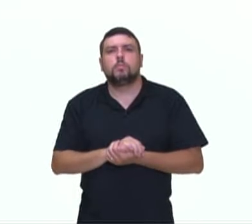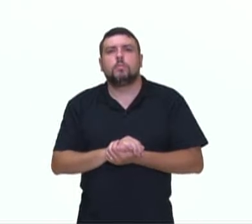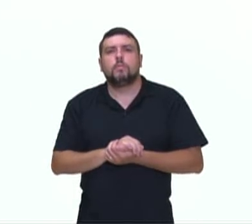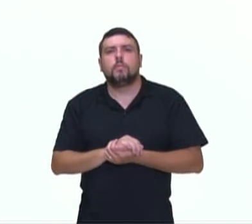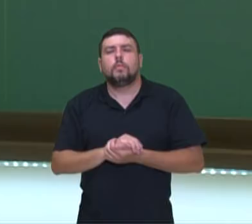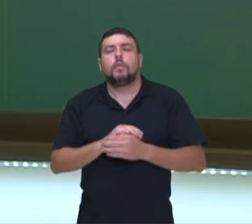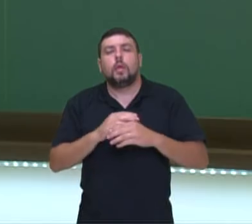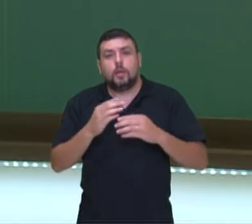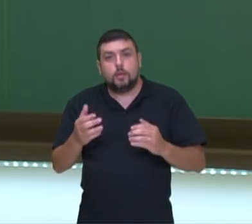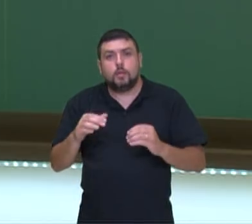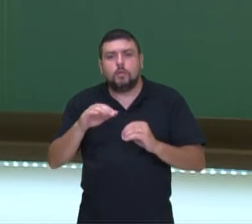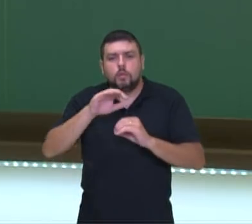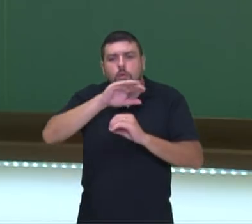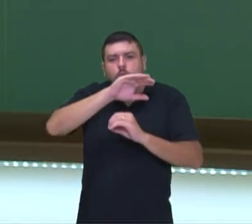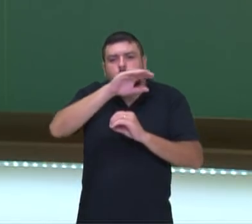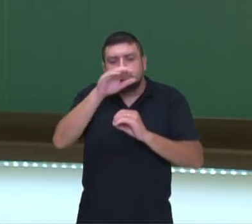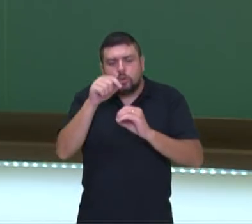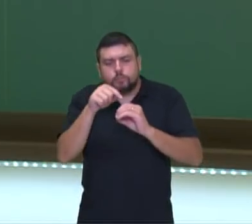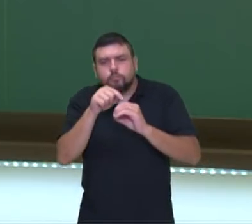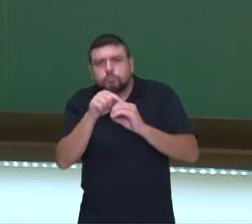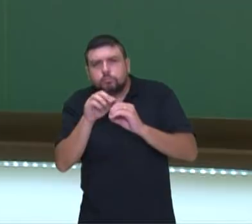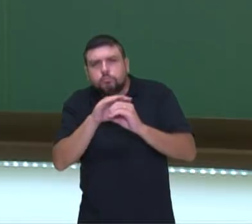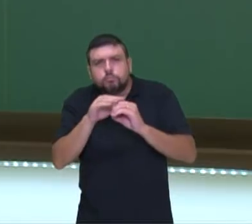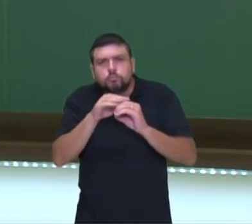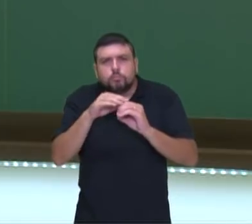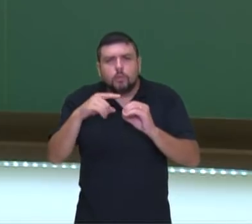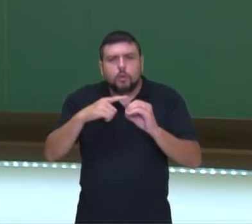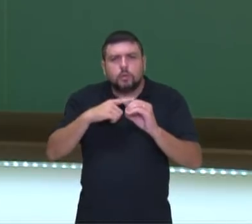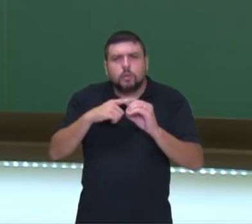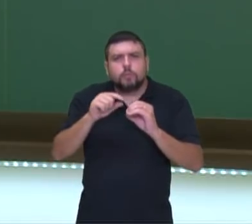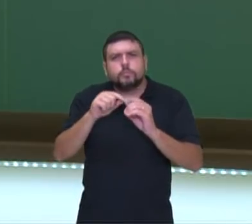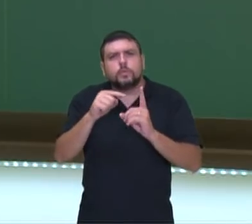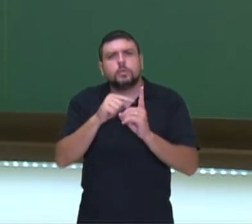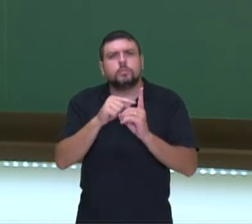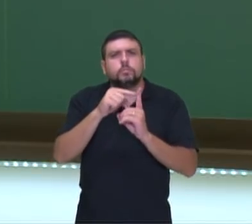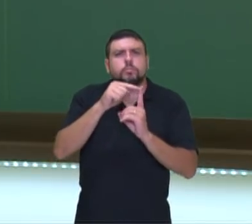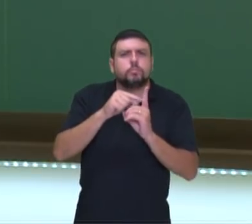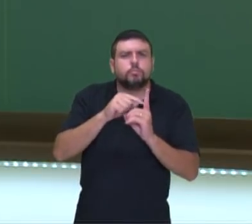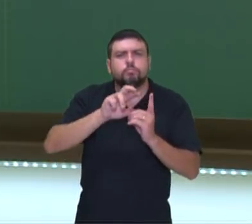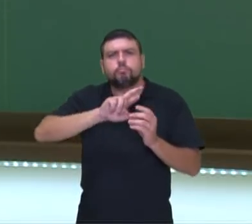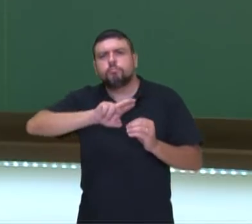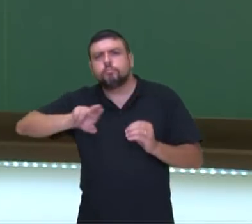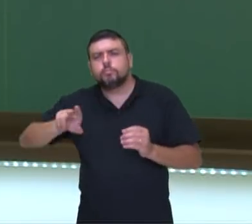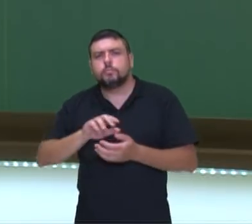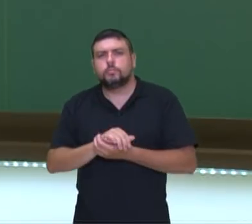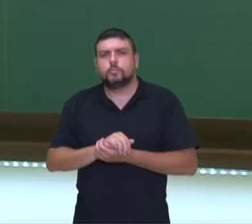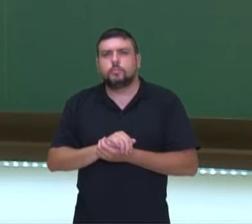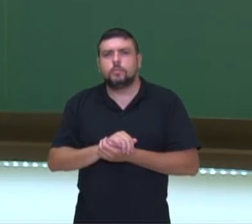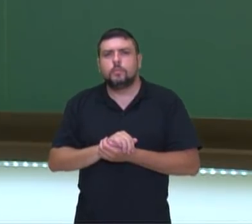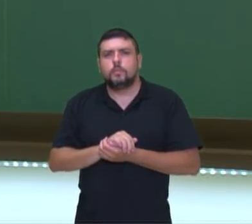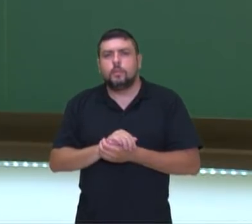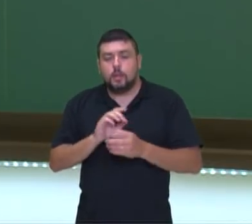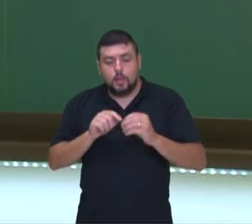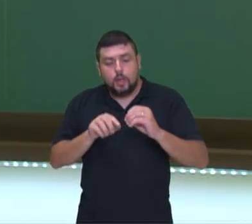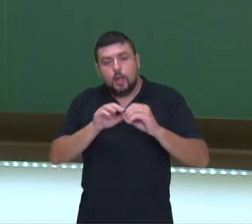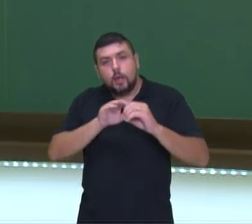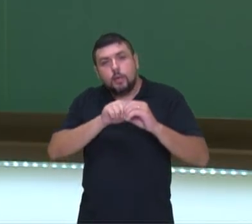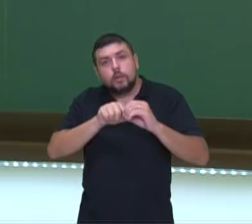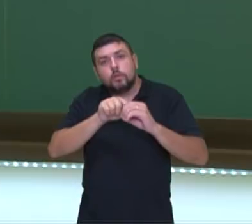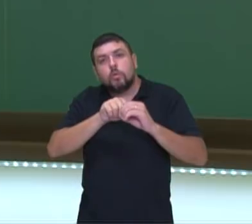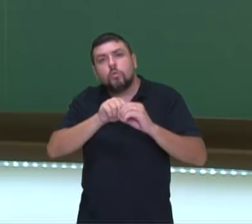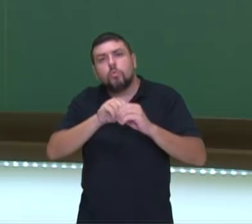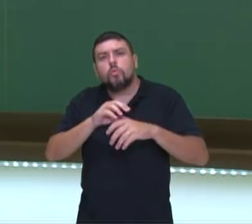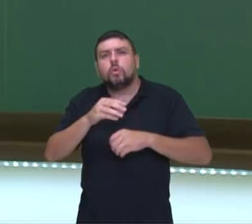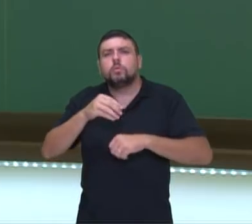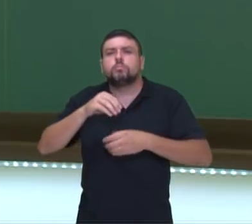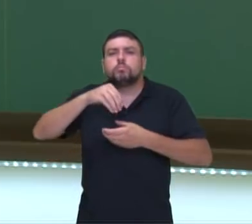subdivisão, por causa de características, por causa de temperaturas. E é formado principalmente por